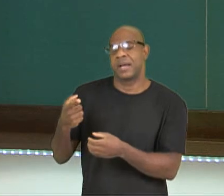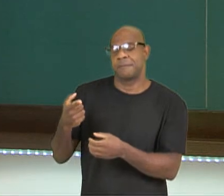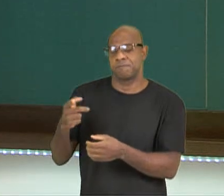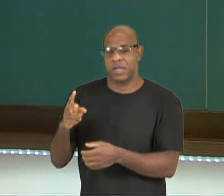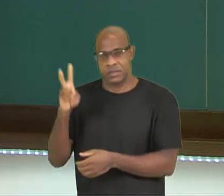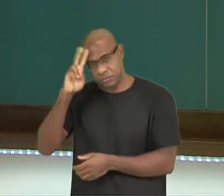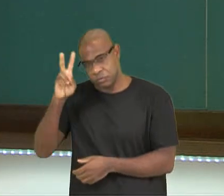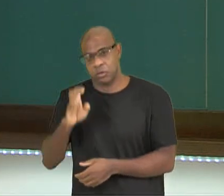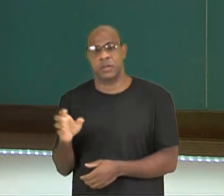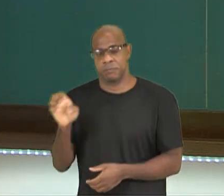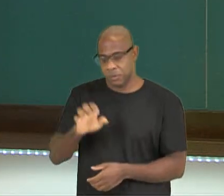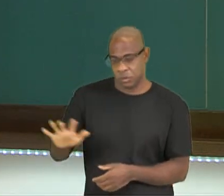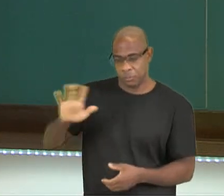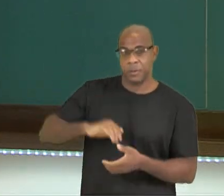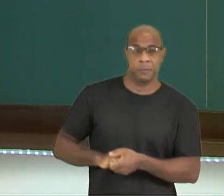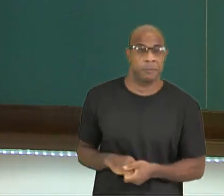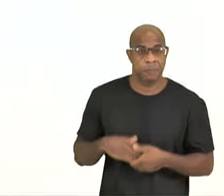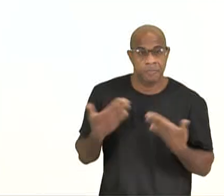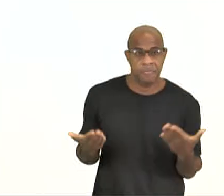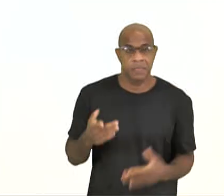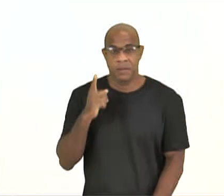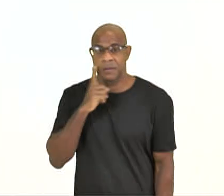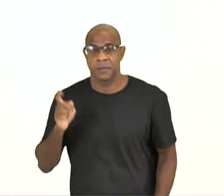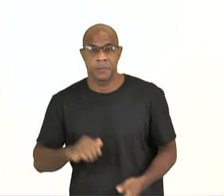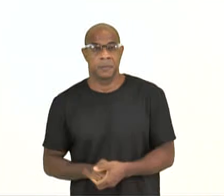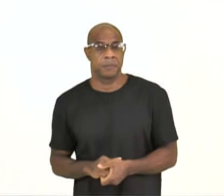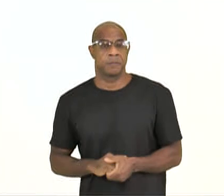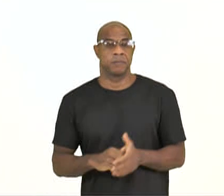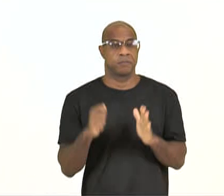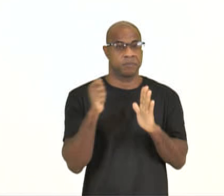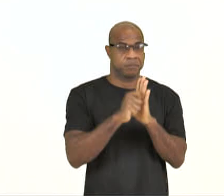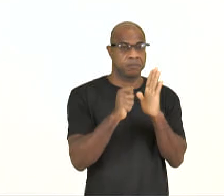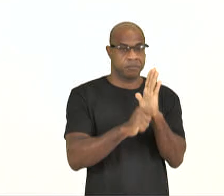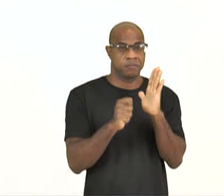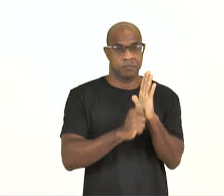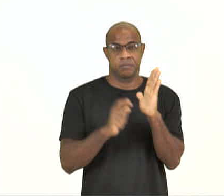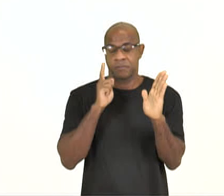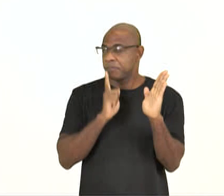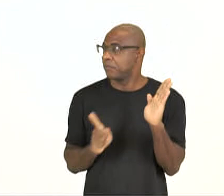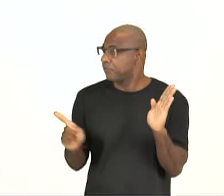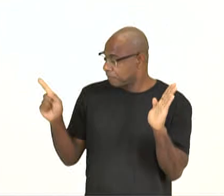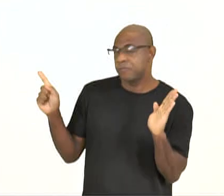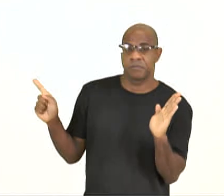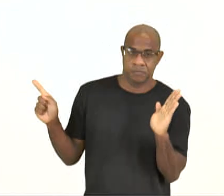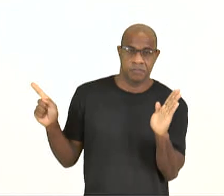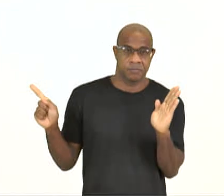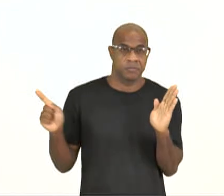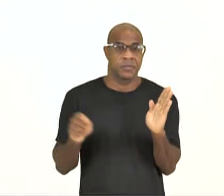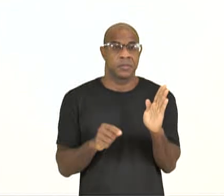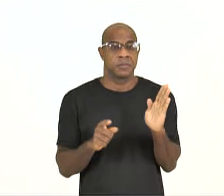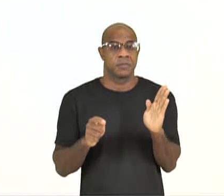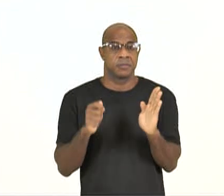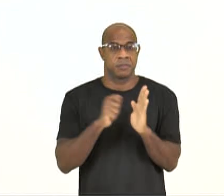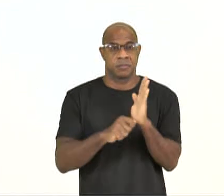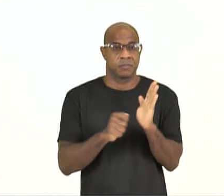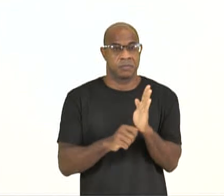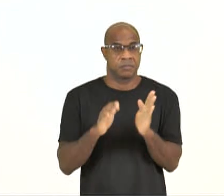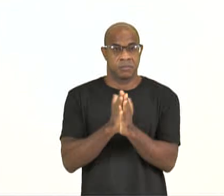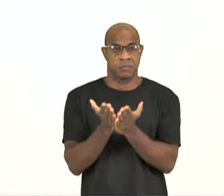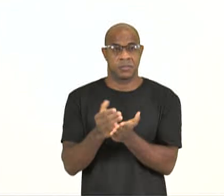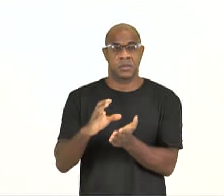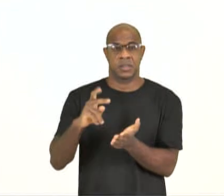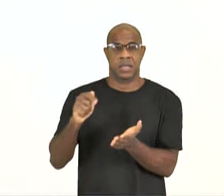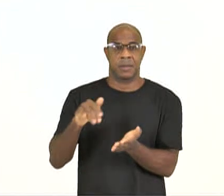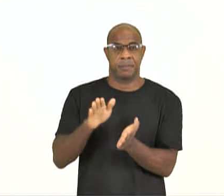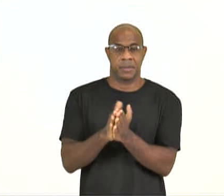do Renascimento. Então a biografia de homens célebres do Vasari, que a gente tem aí a capa, Giorgio